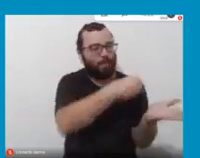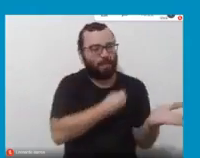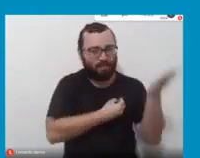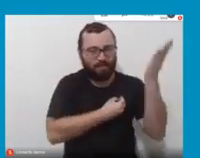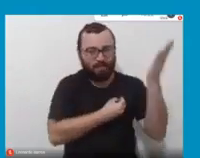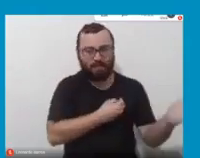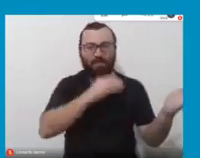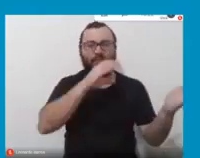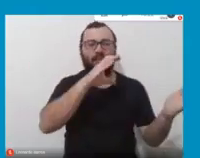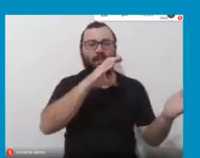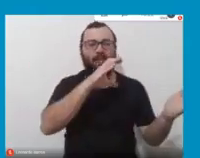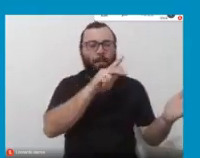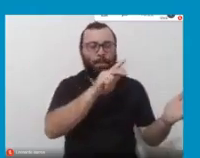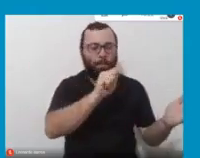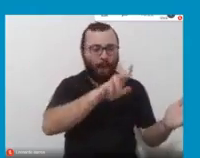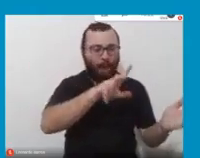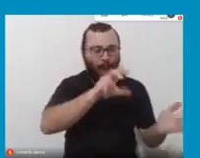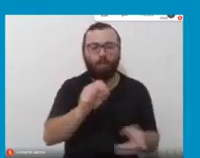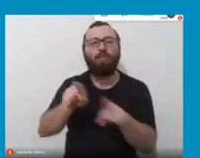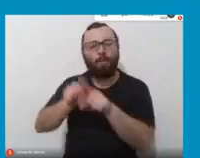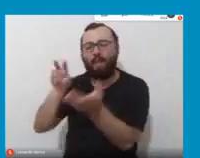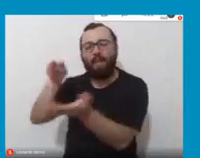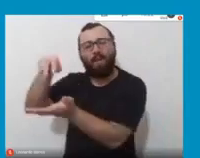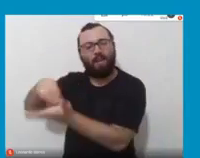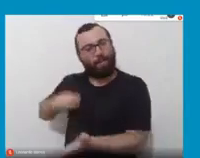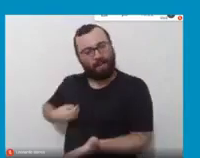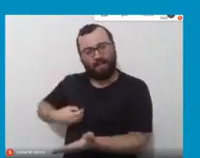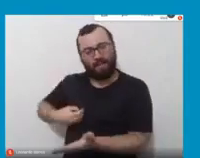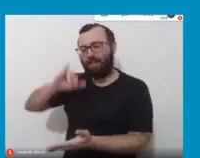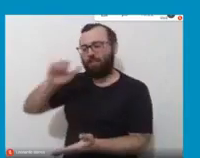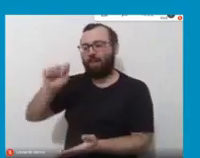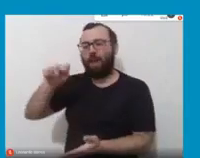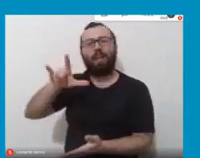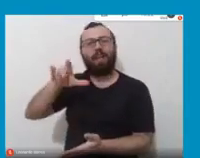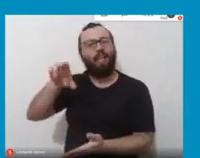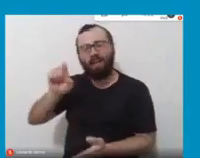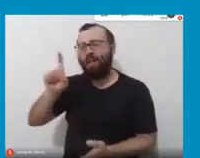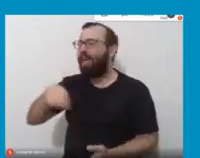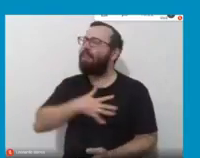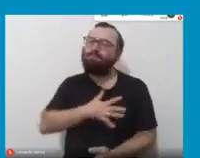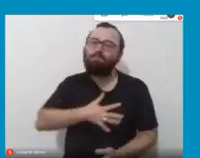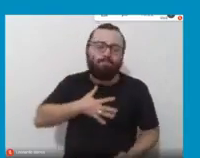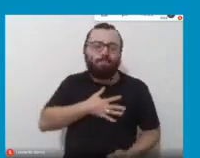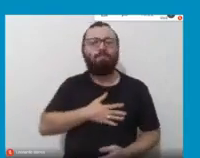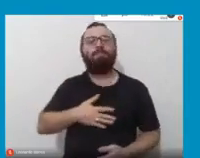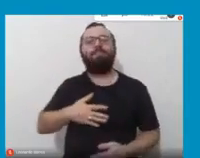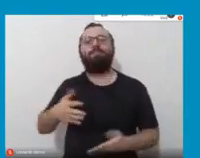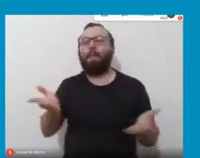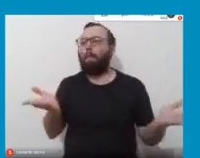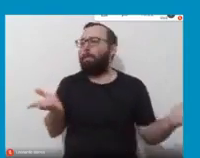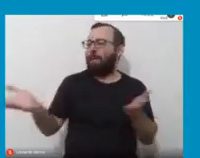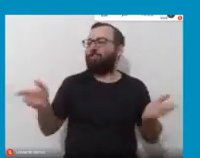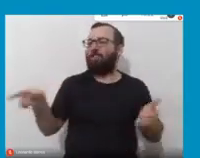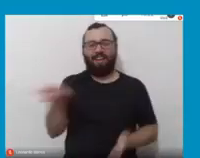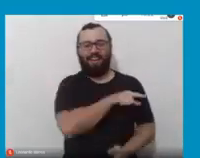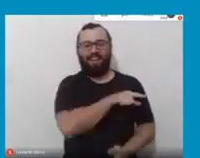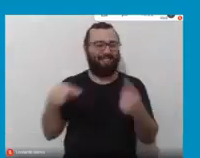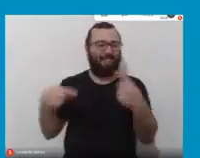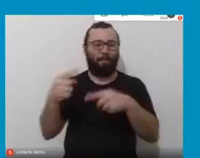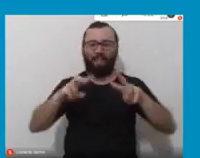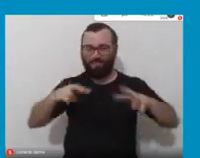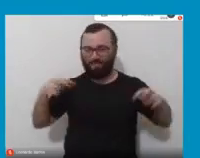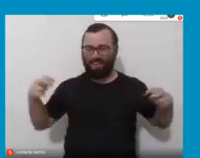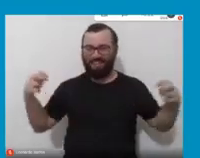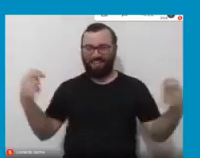da Jaqueline Gomes de Jesus, dizer que foi um enorme prazer mediar esse debate, essa mesa,